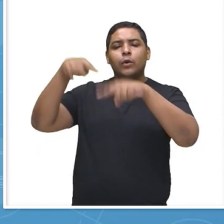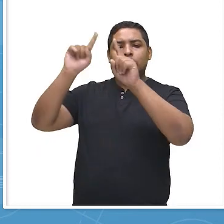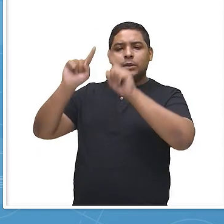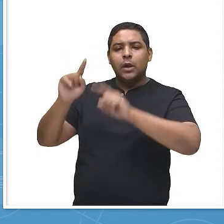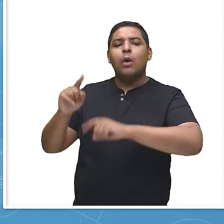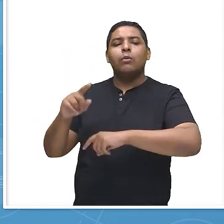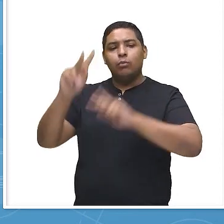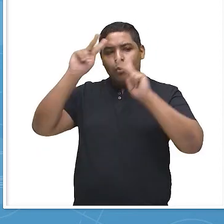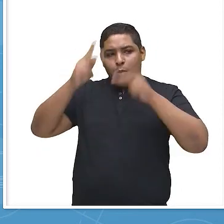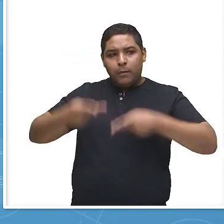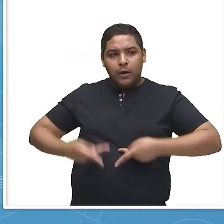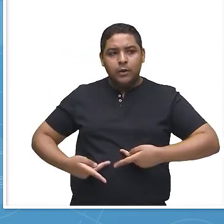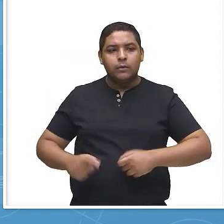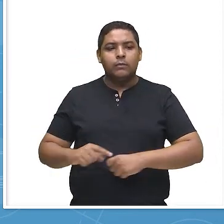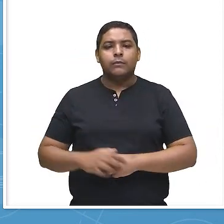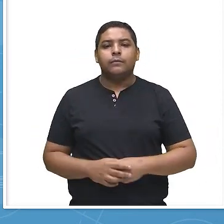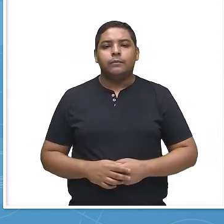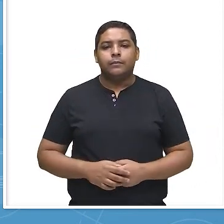Cenozoica.